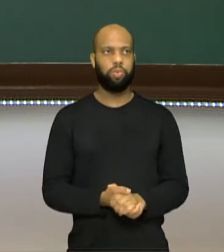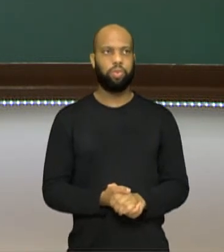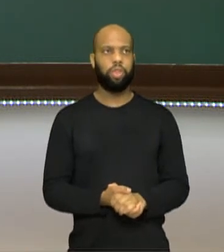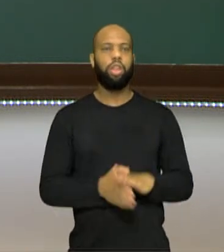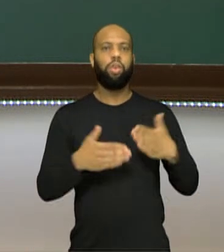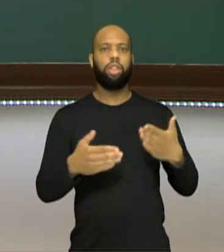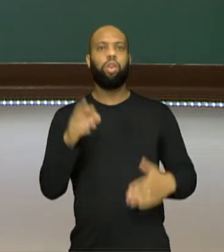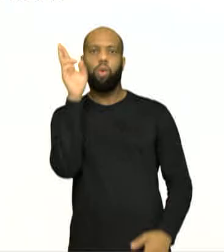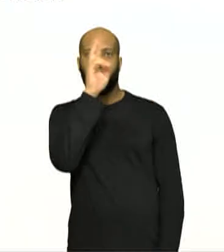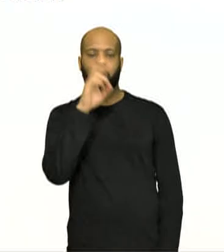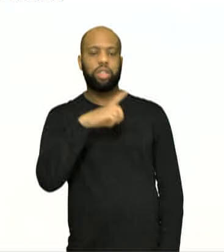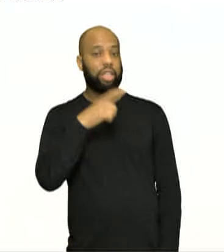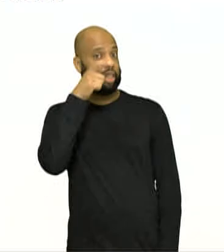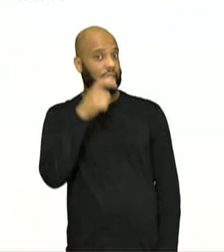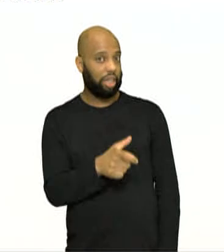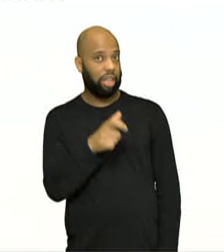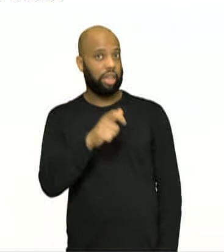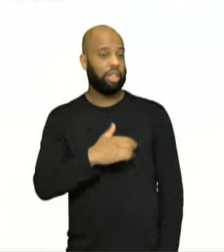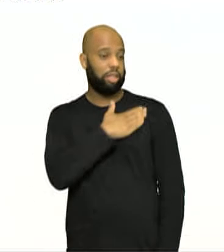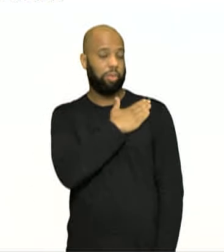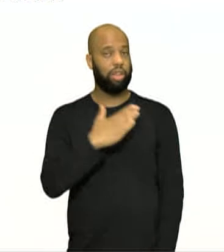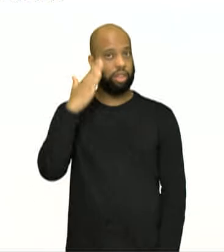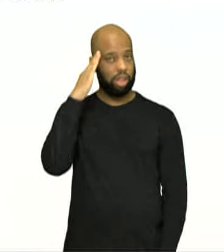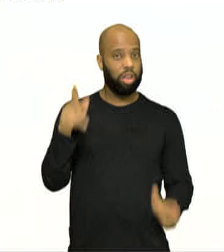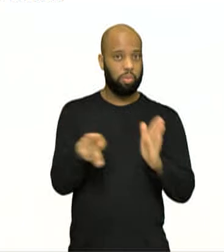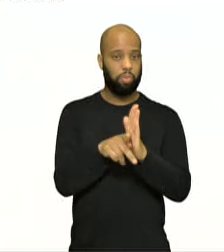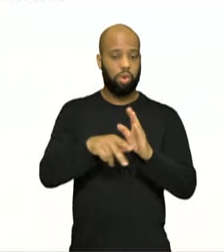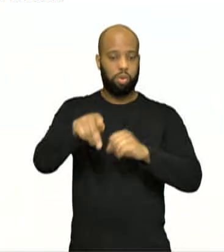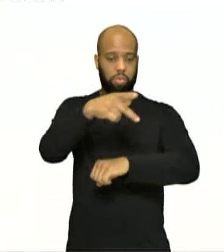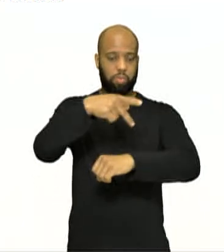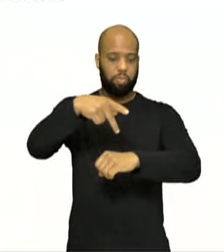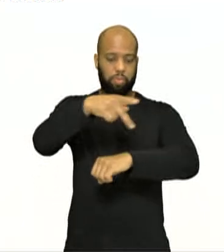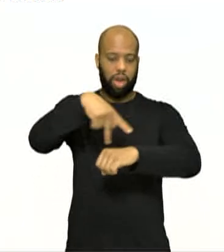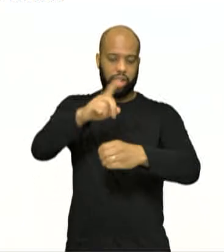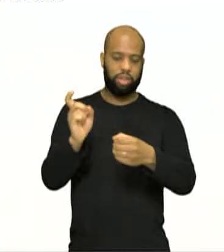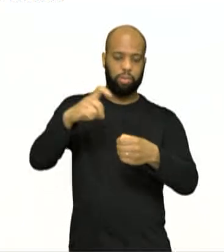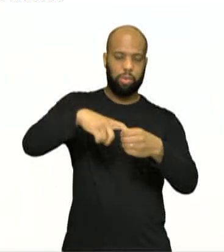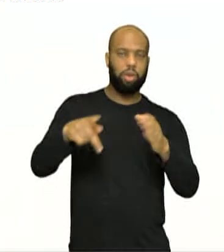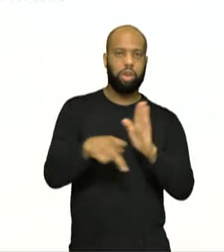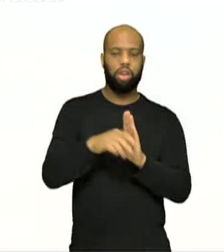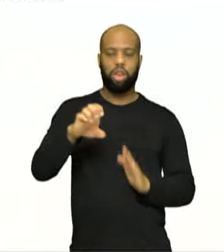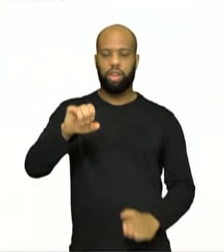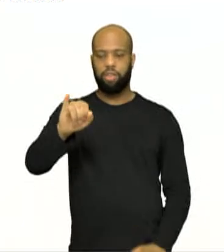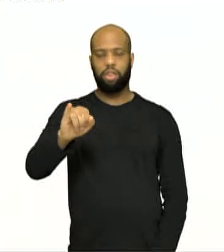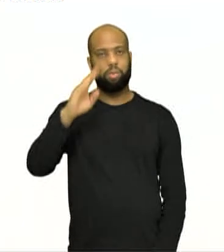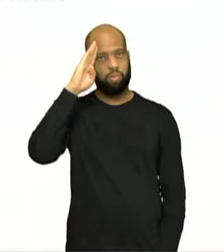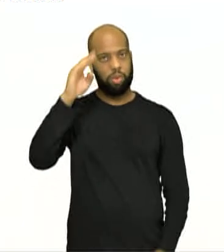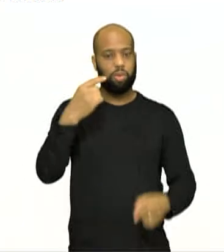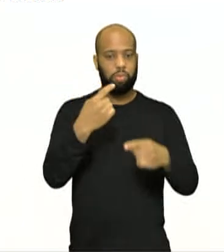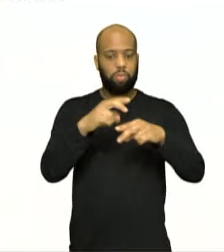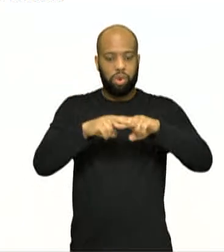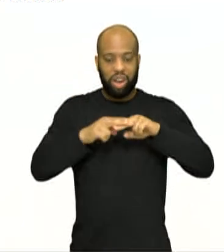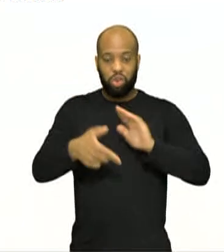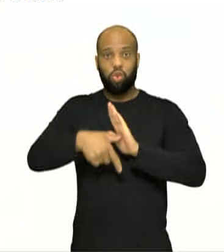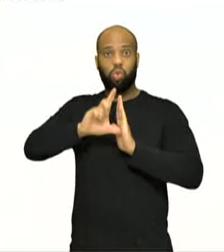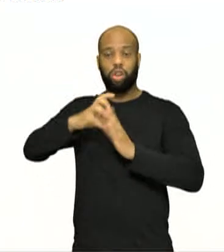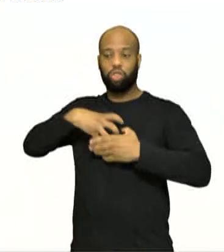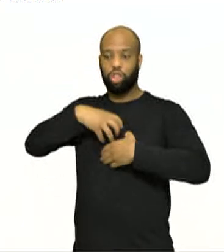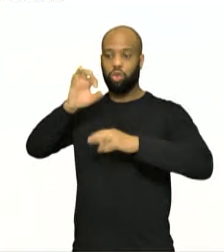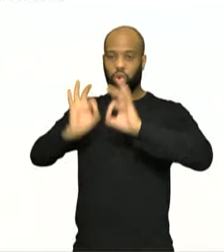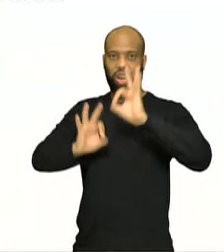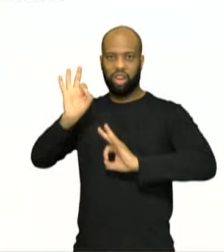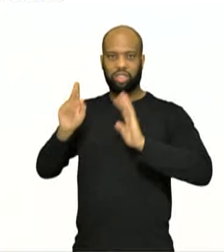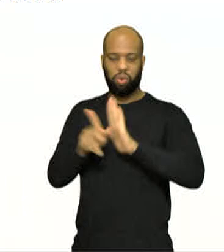A Rússia tem interesses militares nos países membros da CEI, principalmente por conta do antigo arsenal soviético